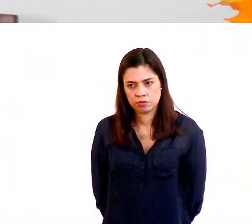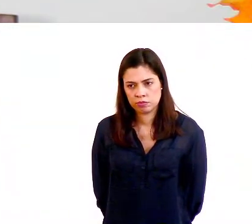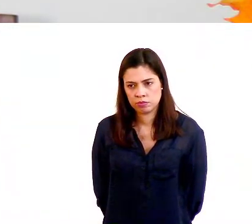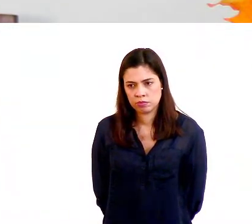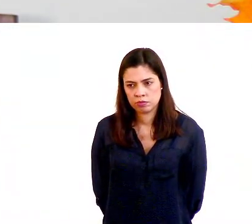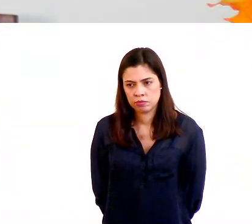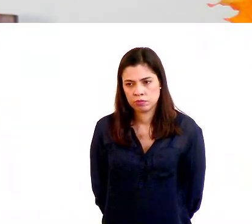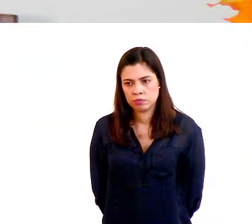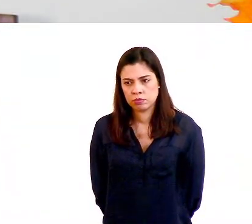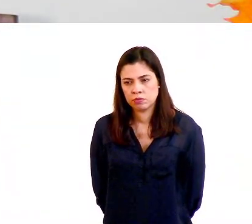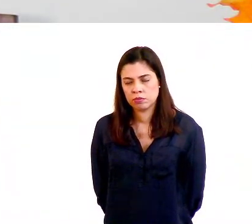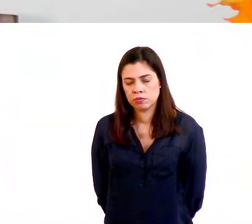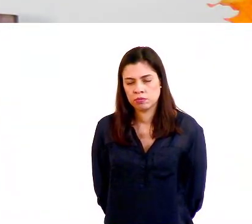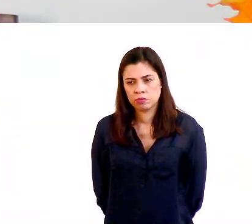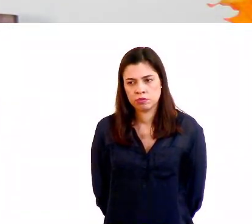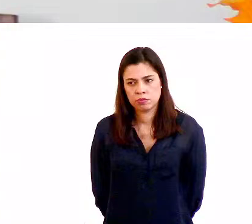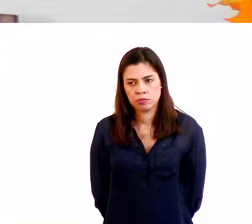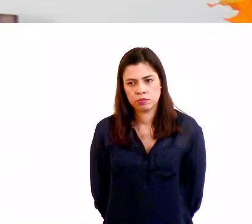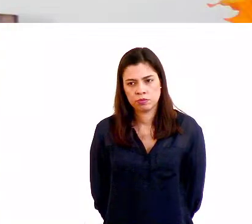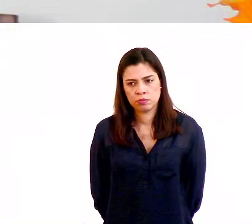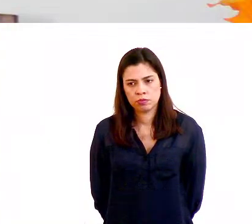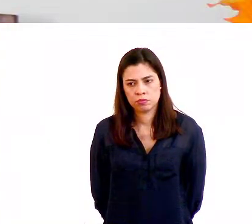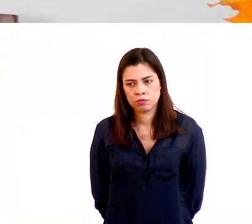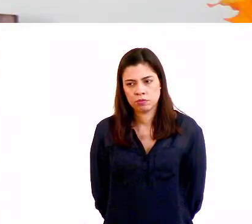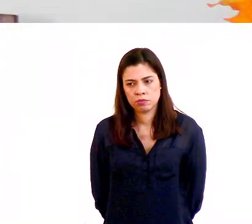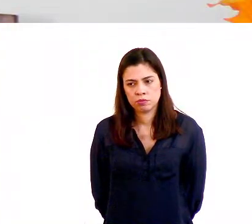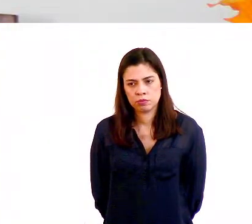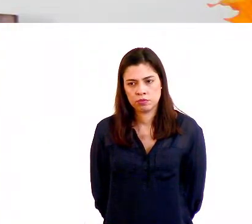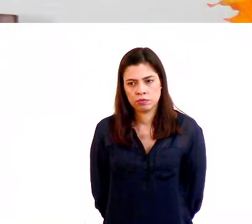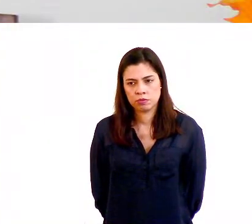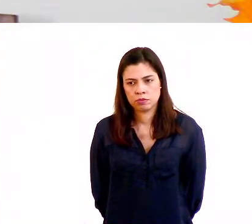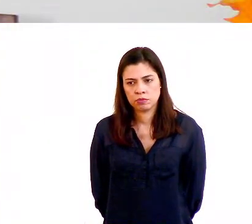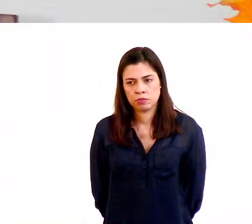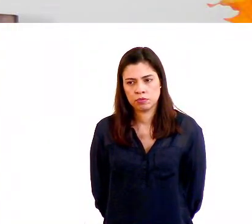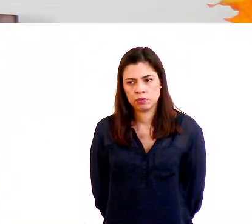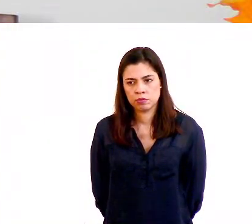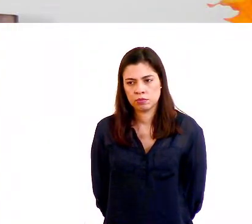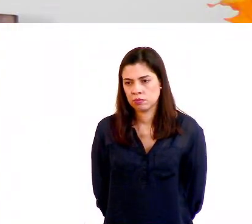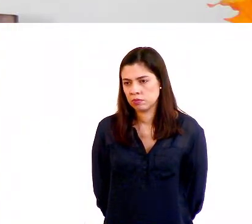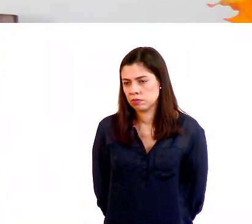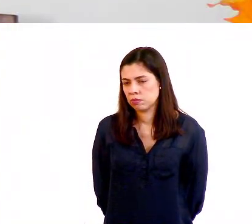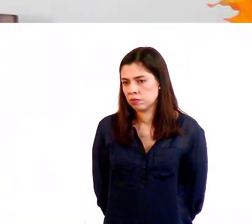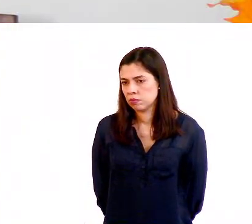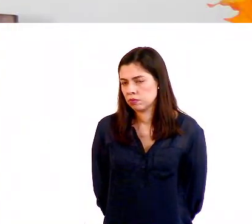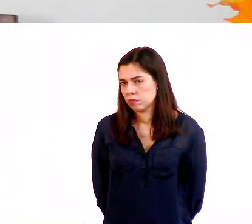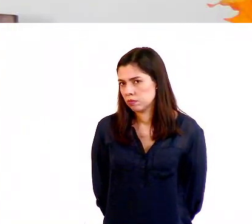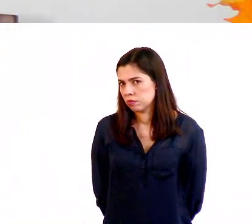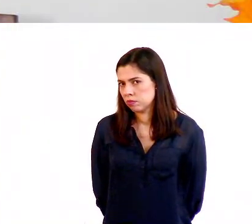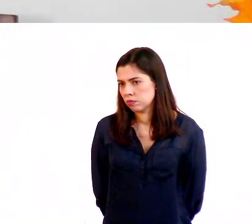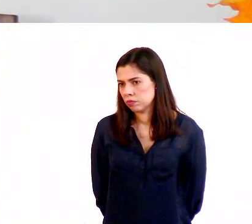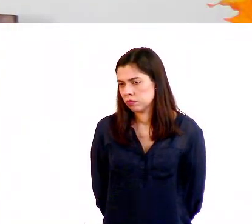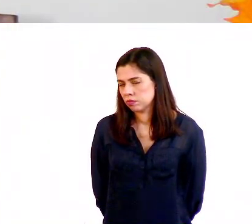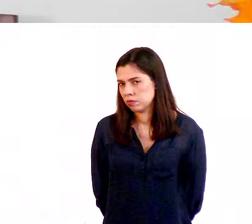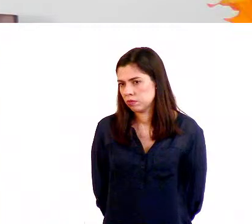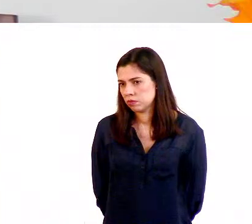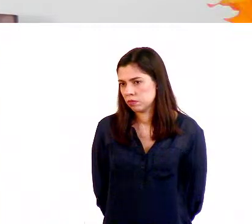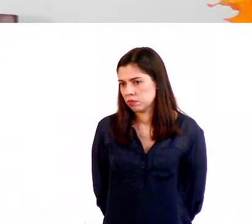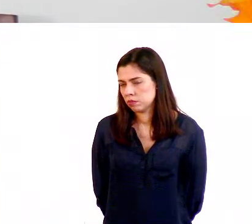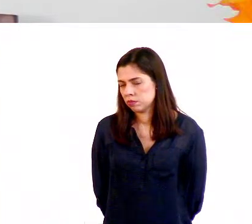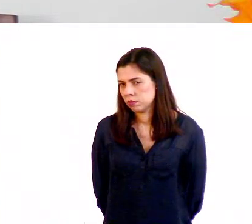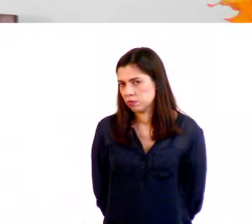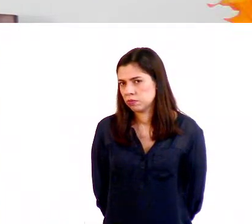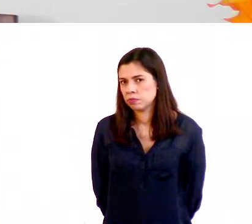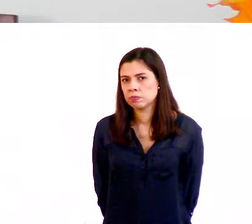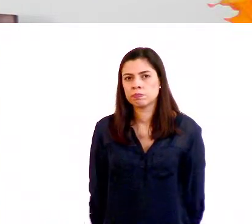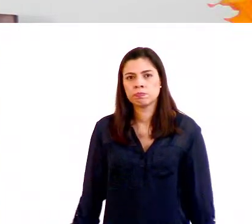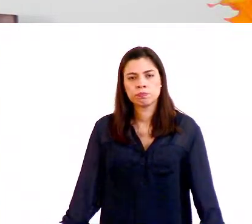E é por isso que ele diz duas coisas imutáveis, uma promessa e um juramento, nas